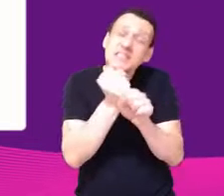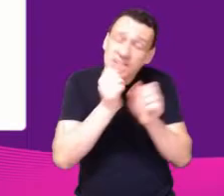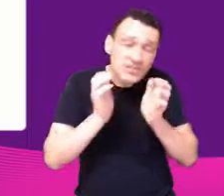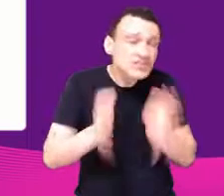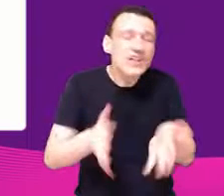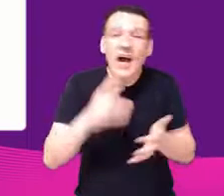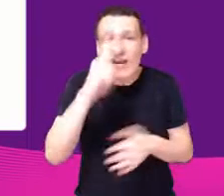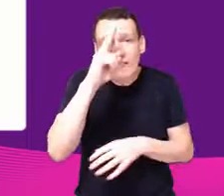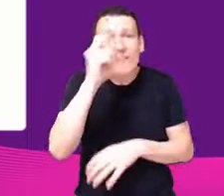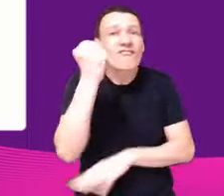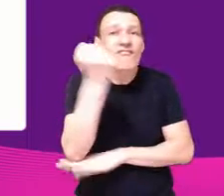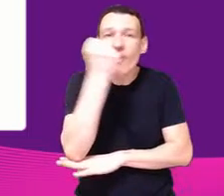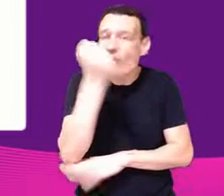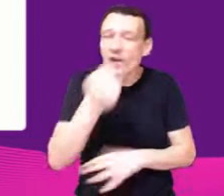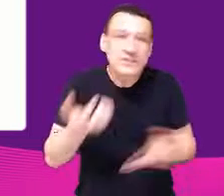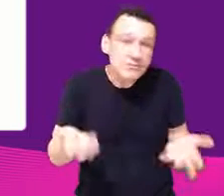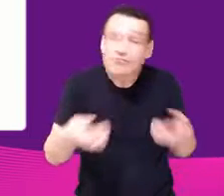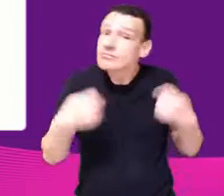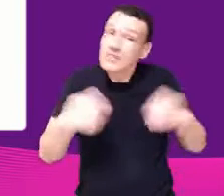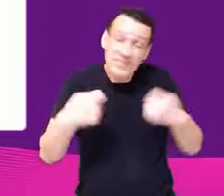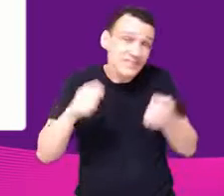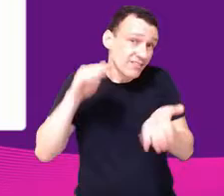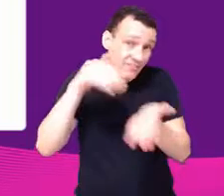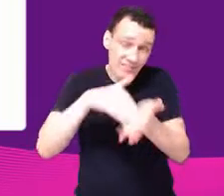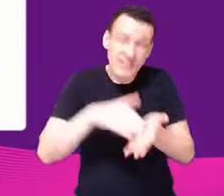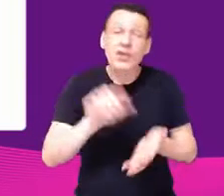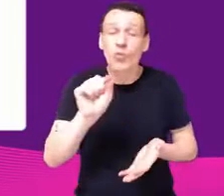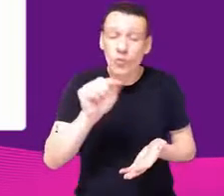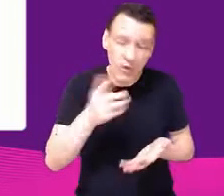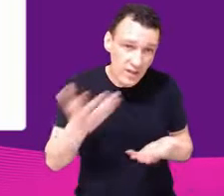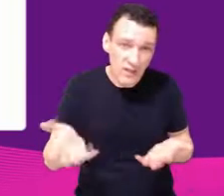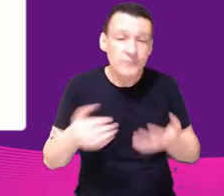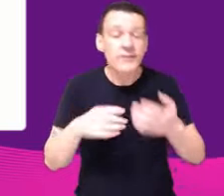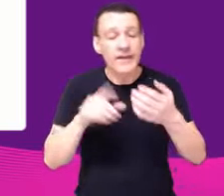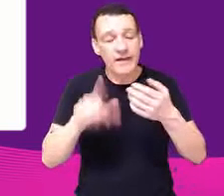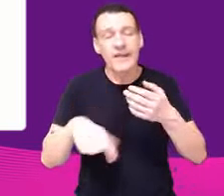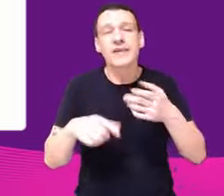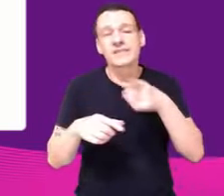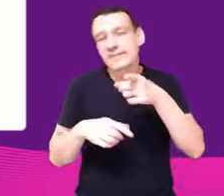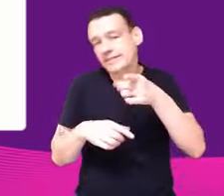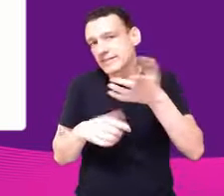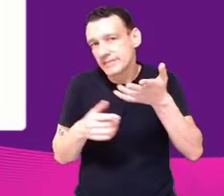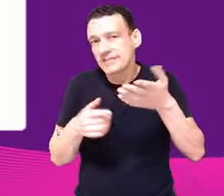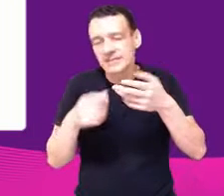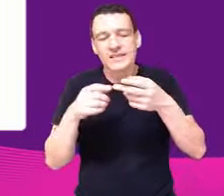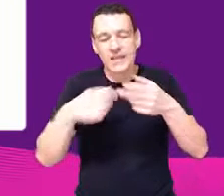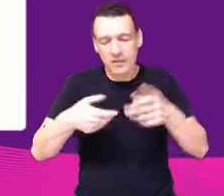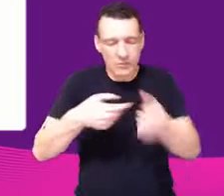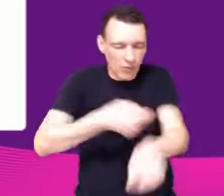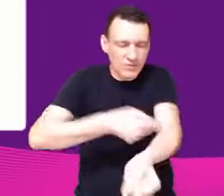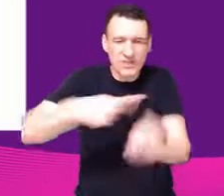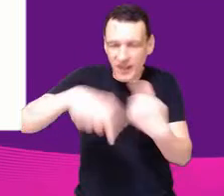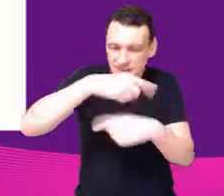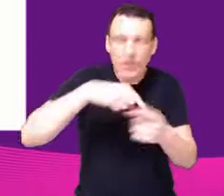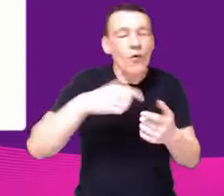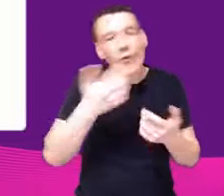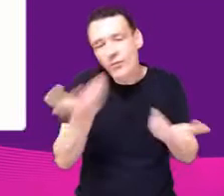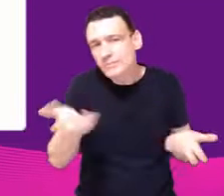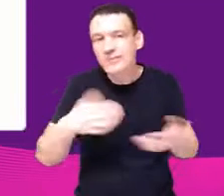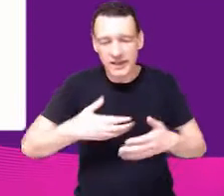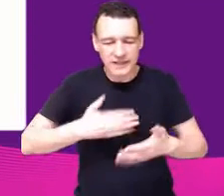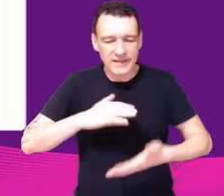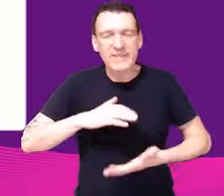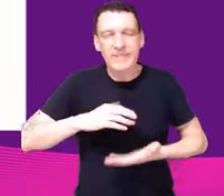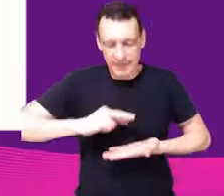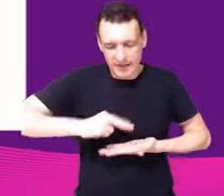América Latina, né, que os 2 países que têm a maior prevalência de doença renal crônica são os 2 países com condições socioeconômicas melhores, né,